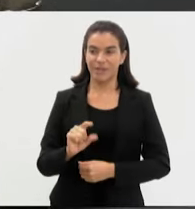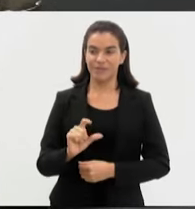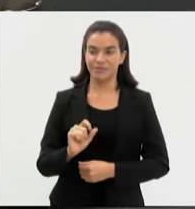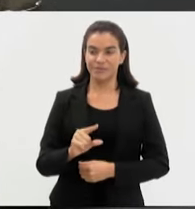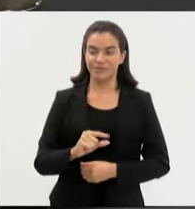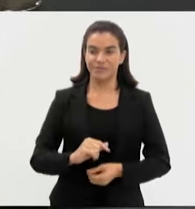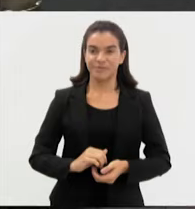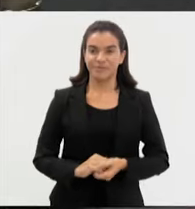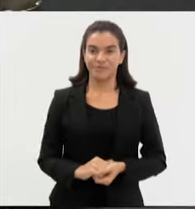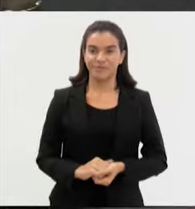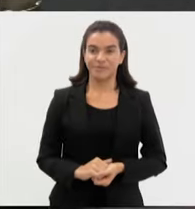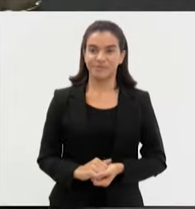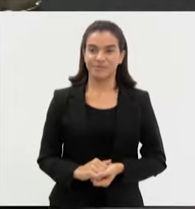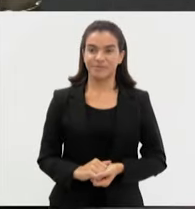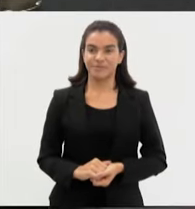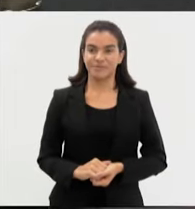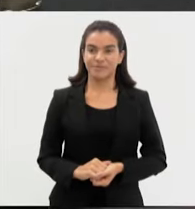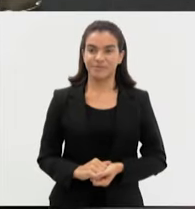briosa